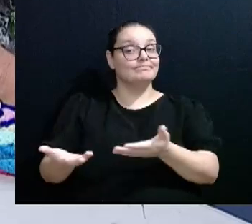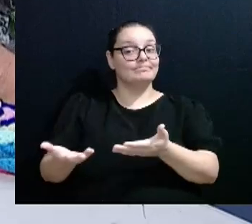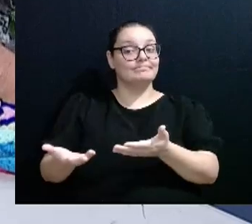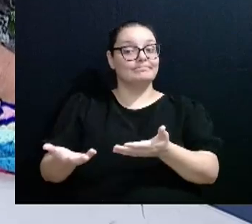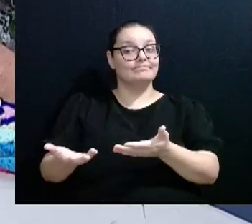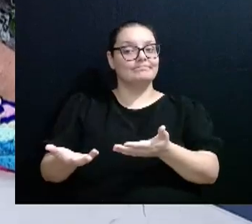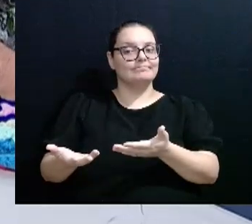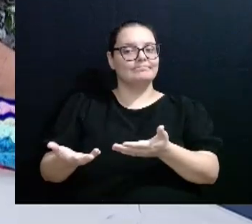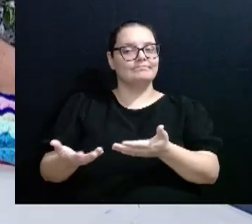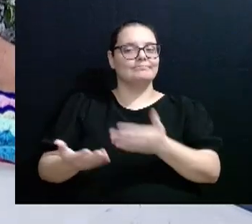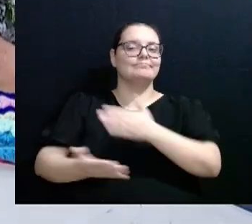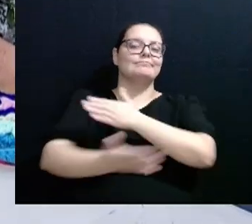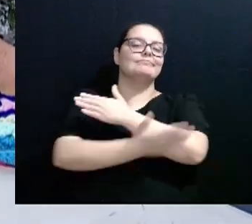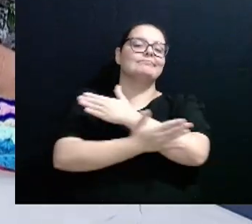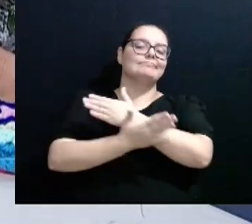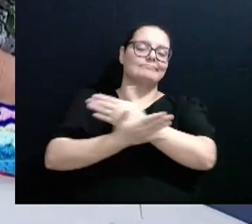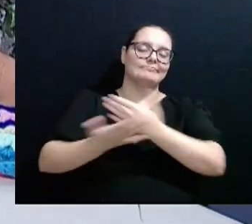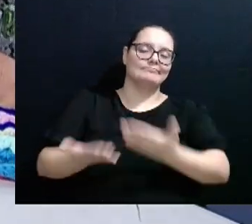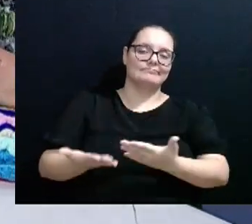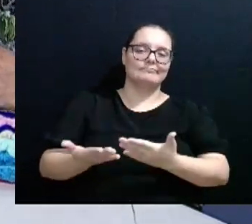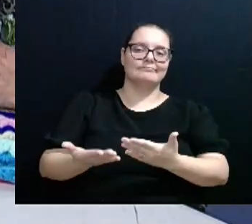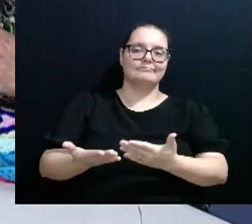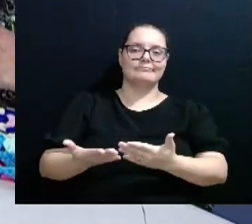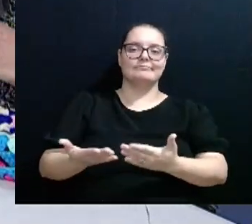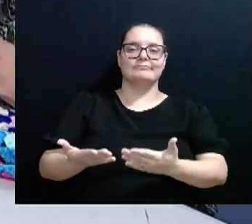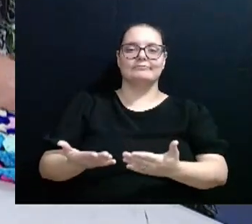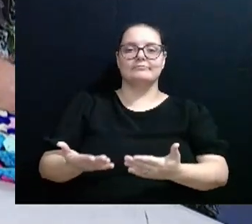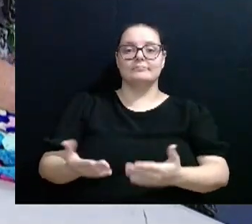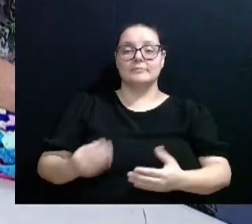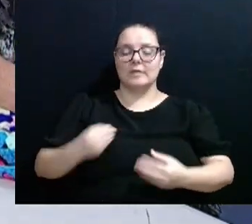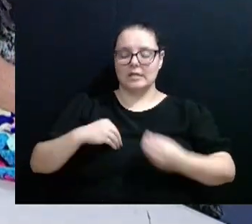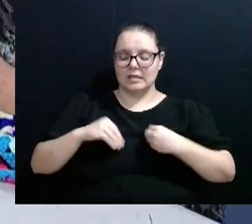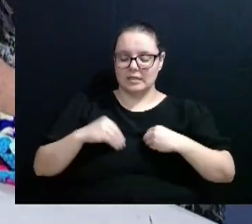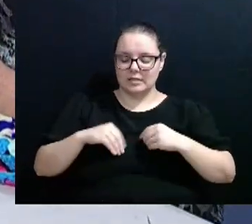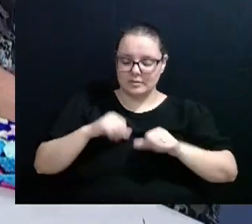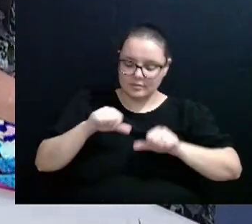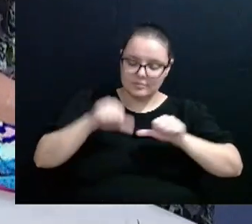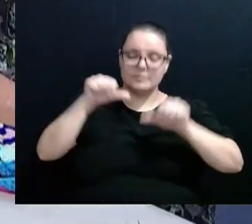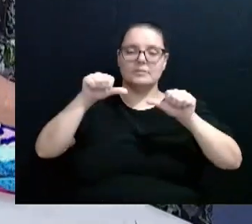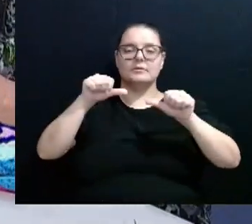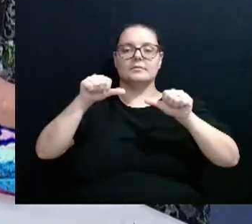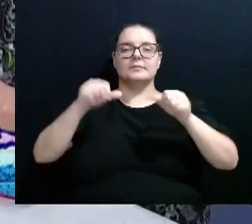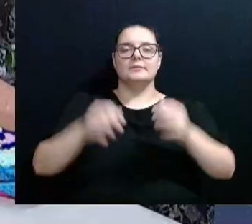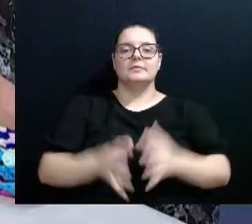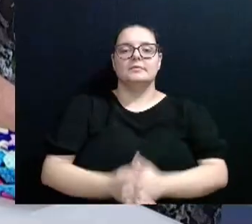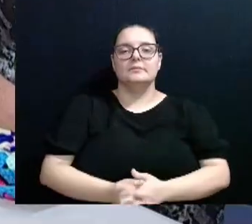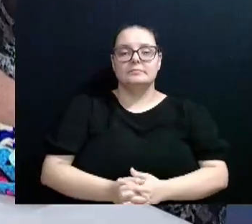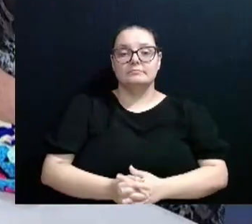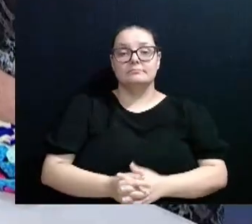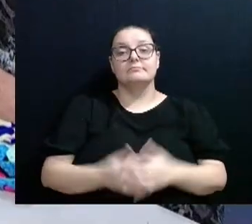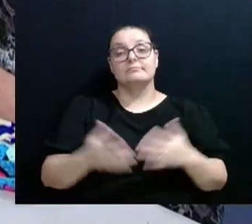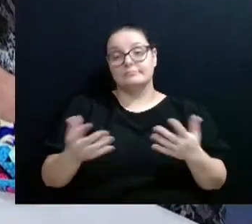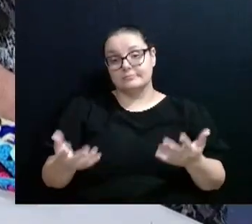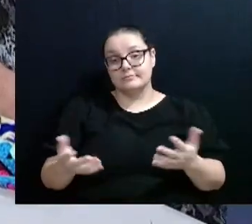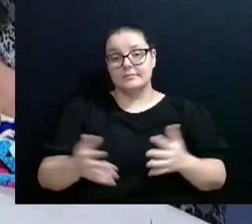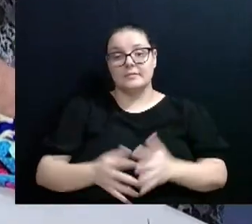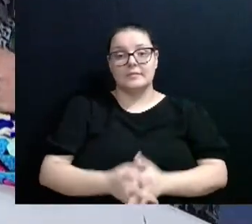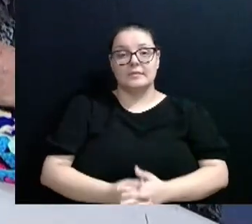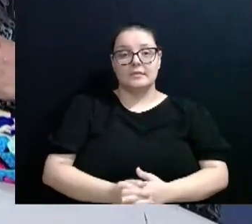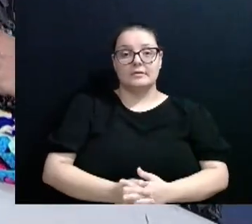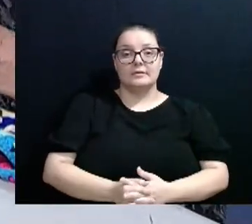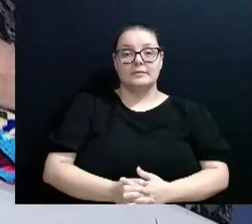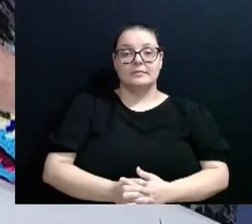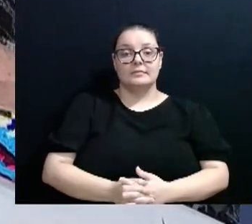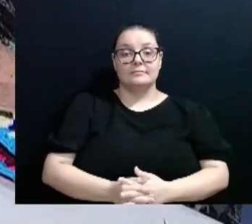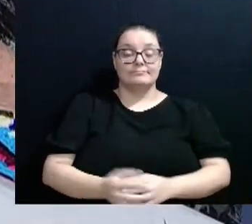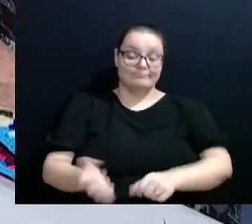ajudou a sair da depressão, tudo isso, tá? Então, eu me emociono um pouquinho